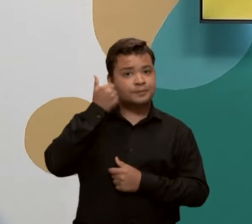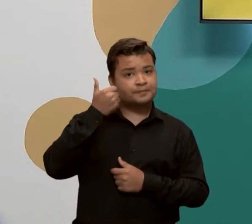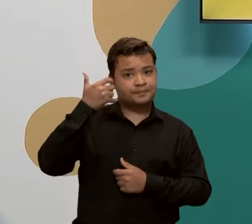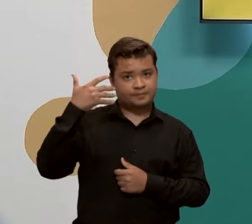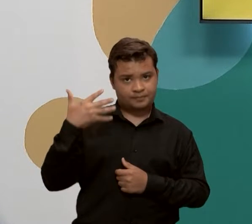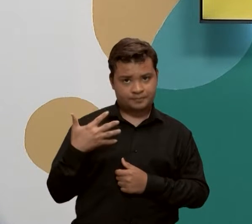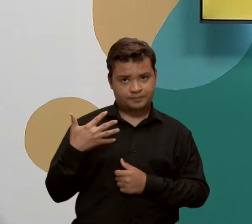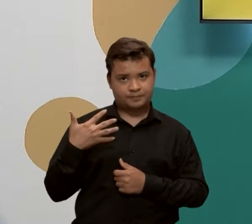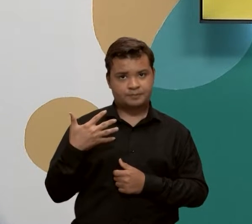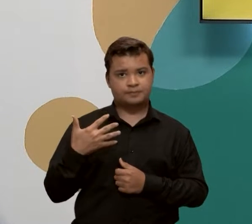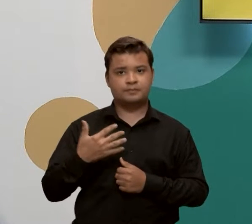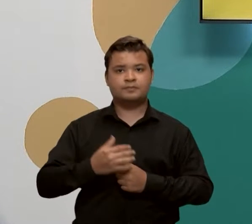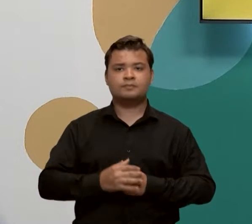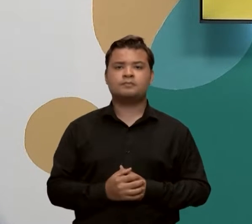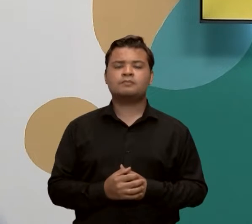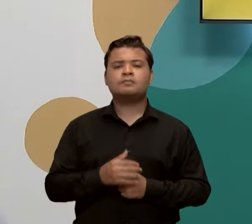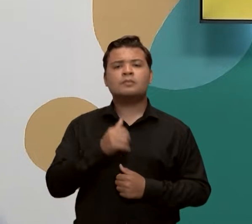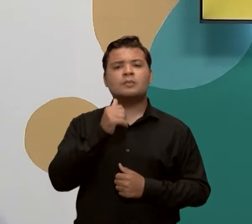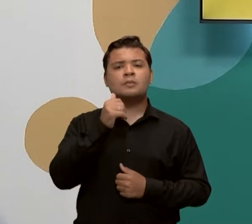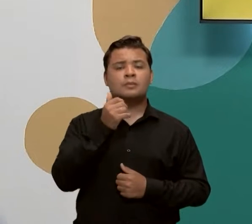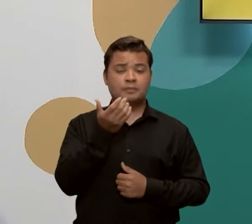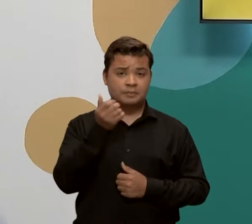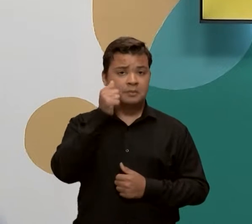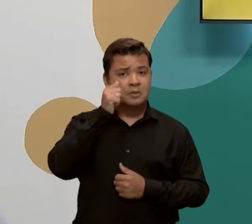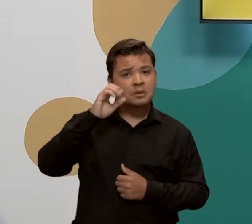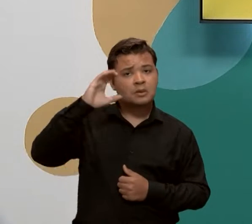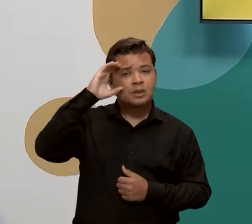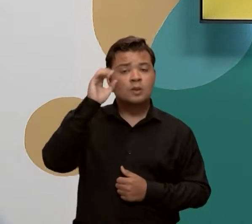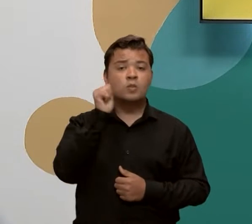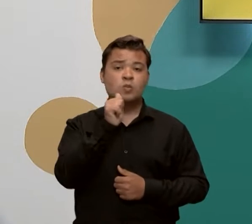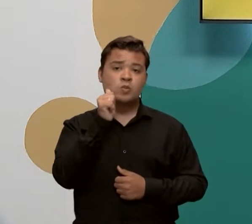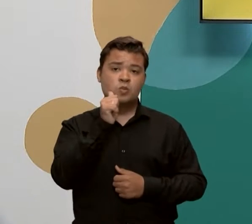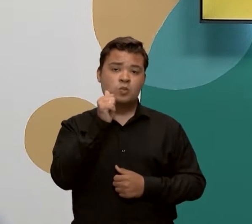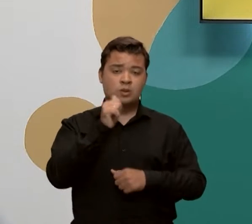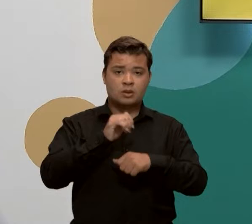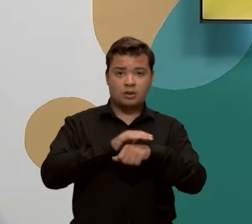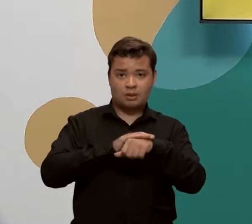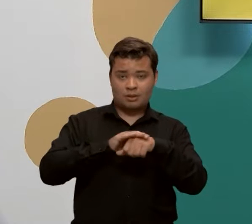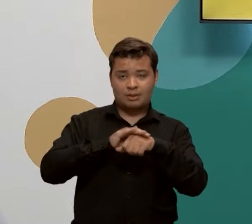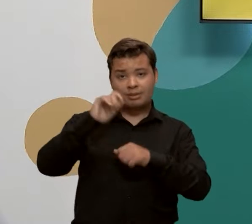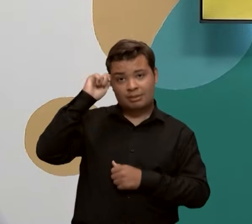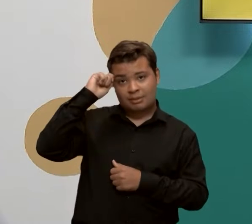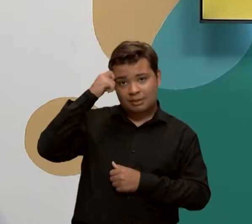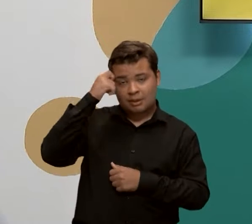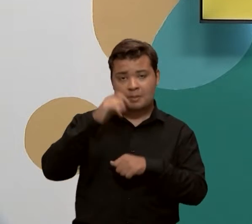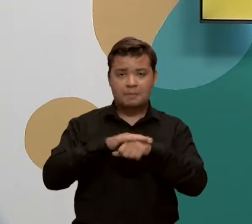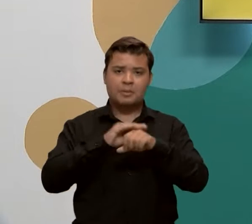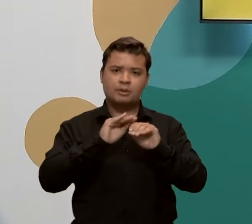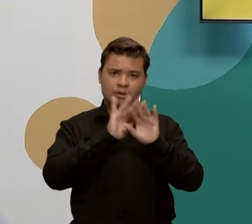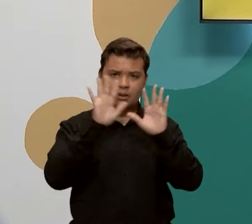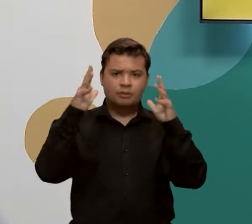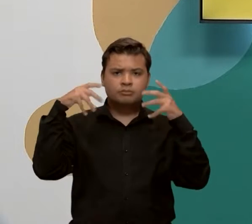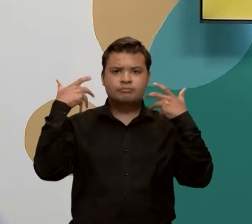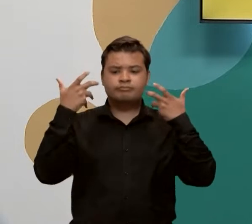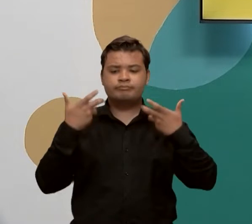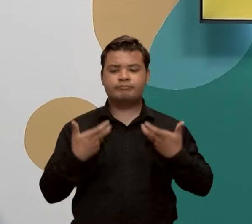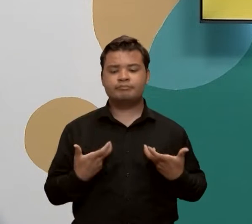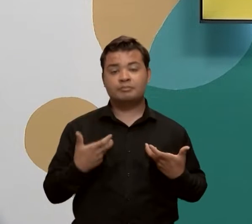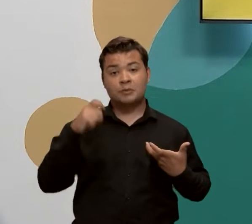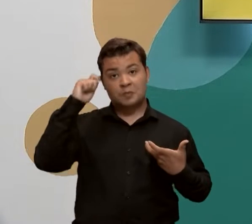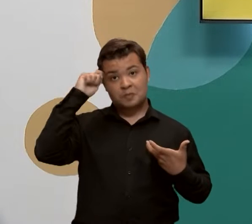minha autodescrição. Sou a Ana Cleoma, uma mulher negra de pele clara, tenho cabelos pretos,